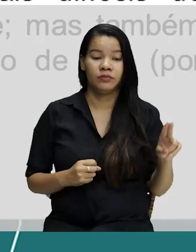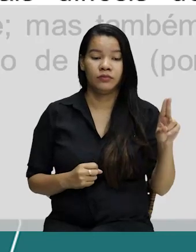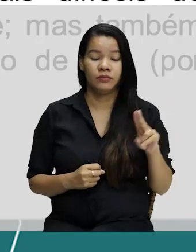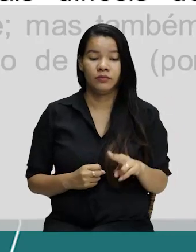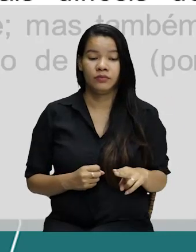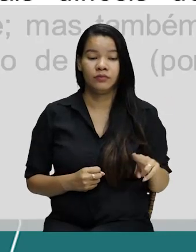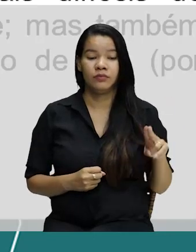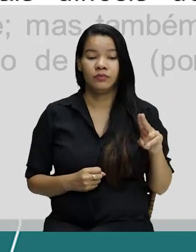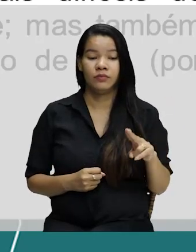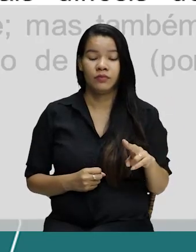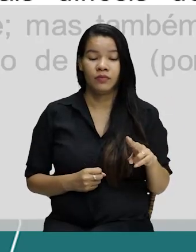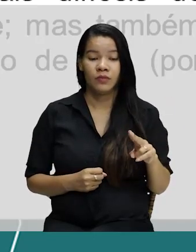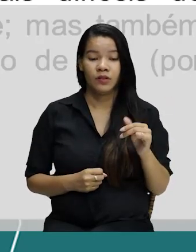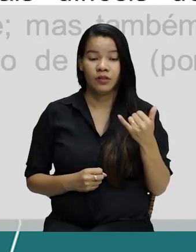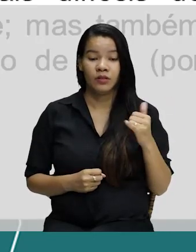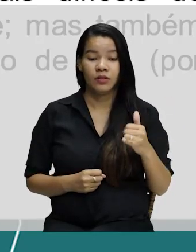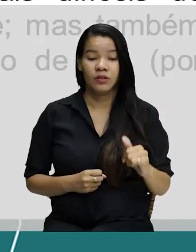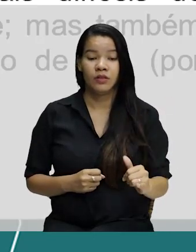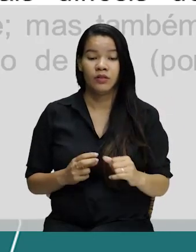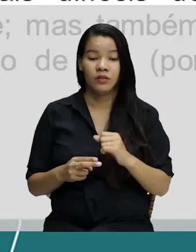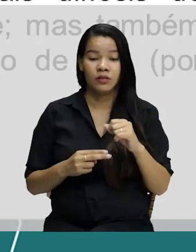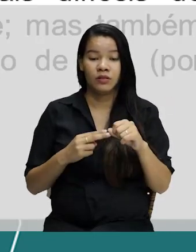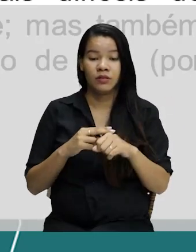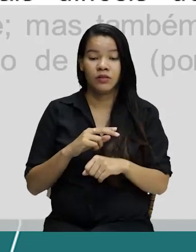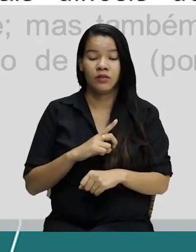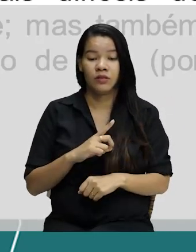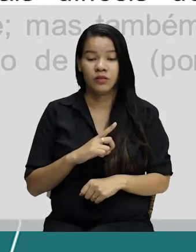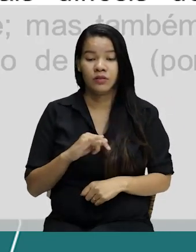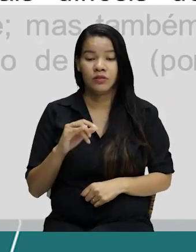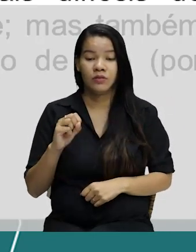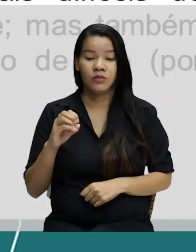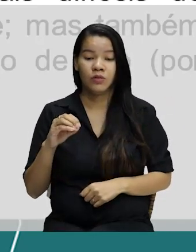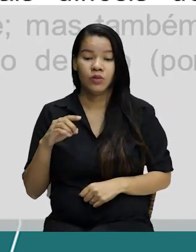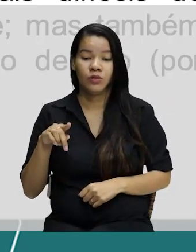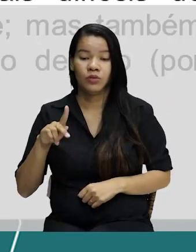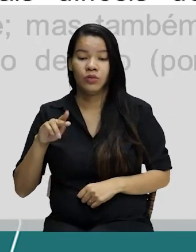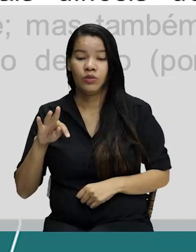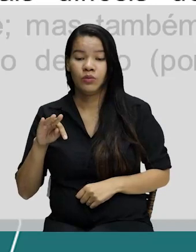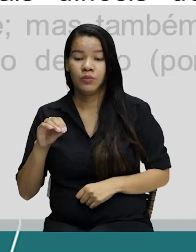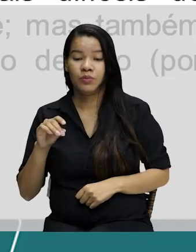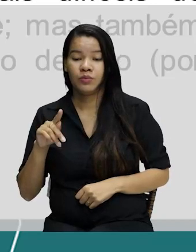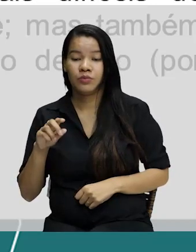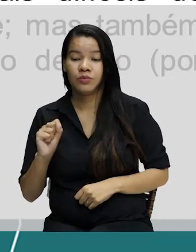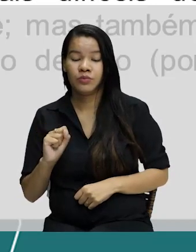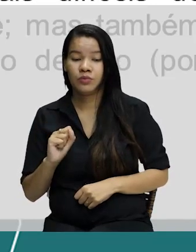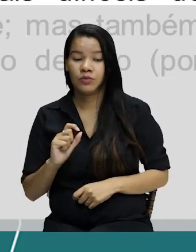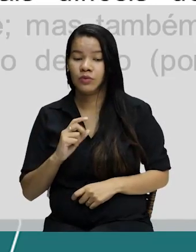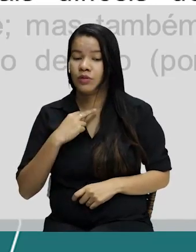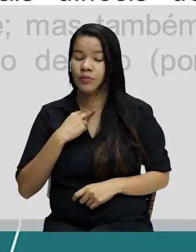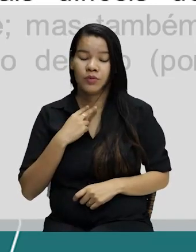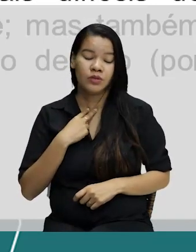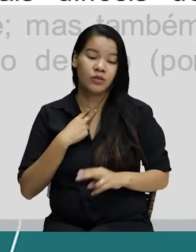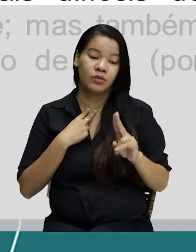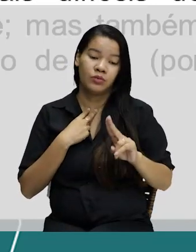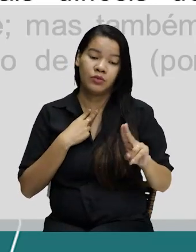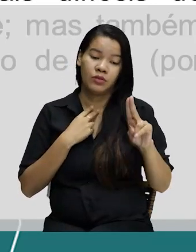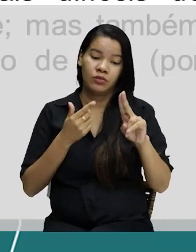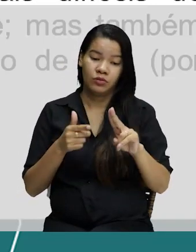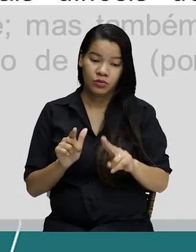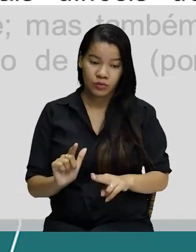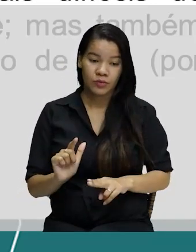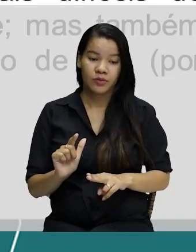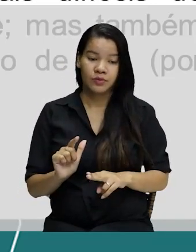nuclear, que contém isótopos radioativos para os quais não se espera uma reutilização.